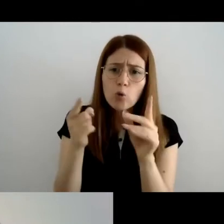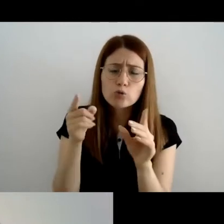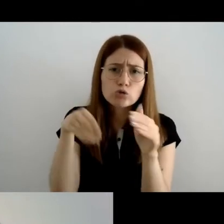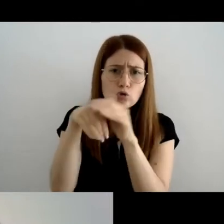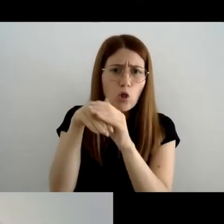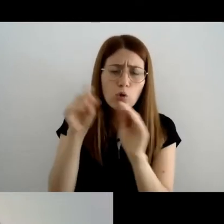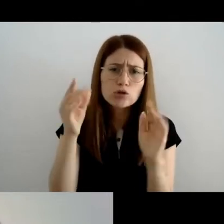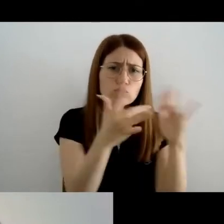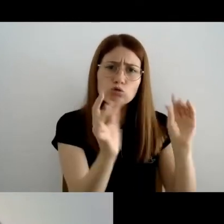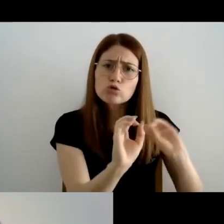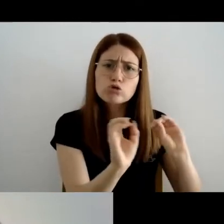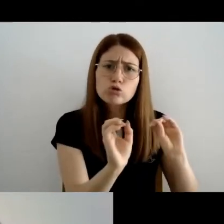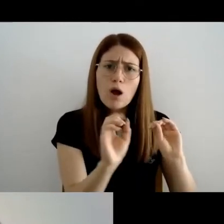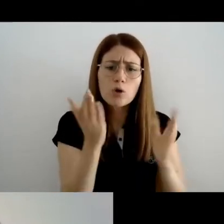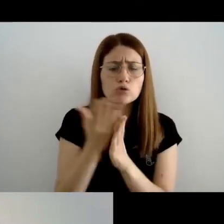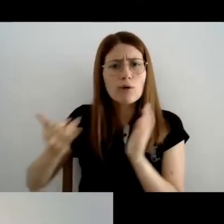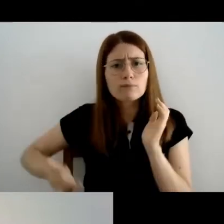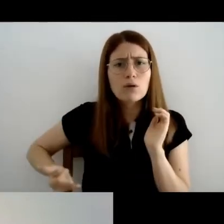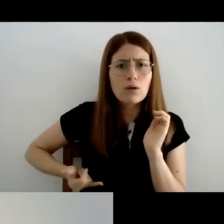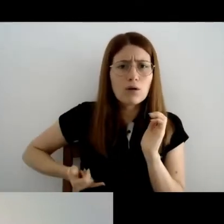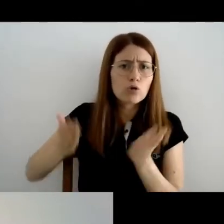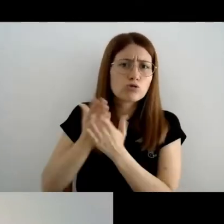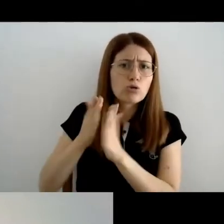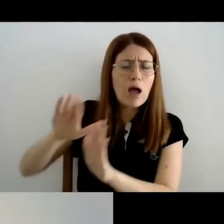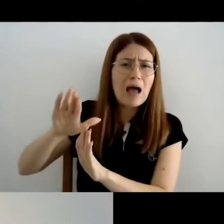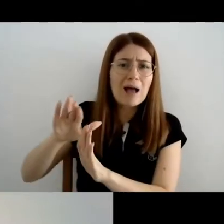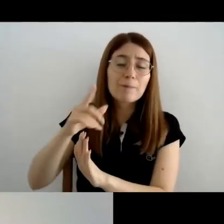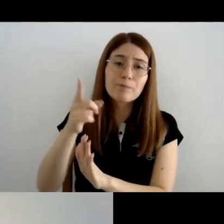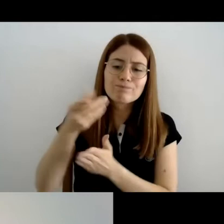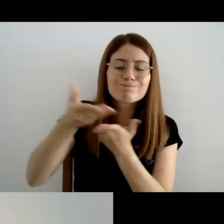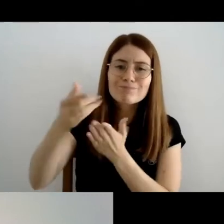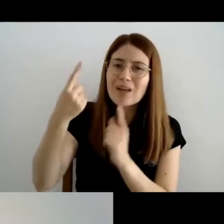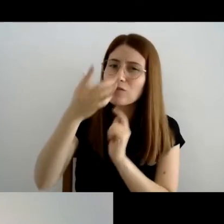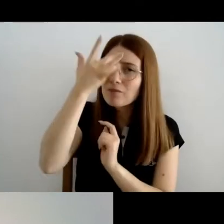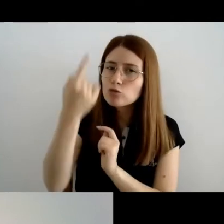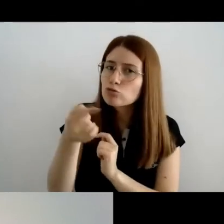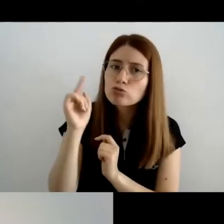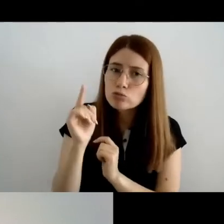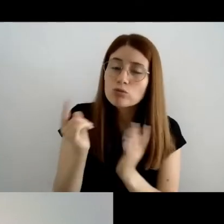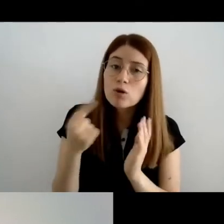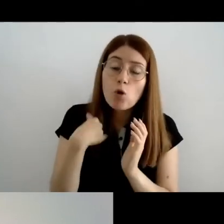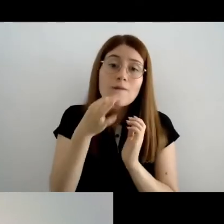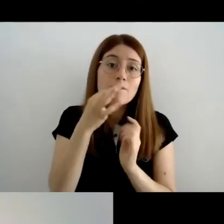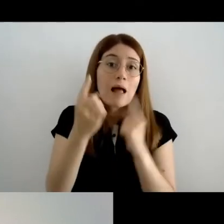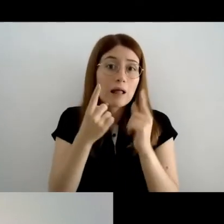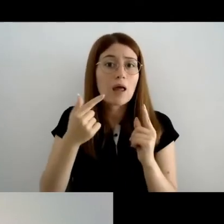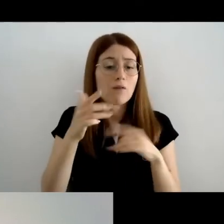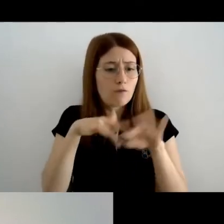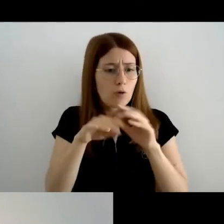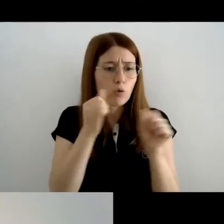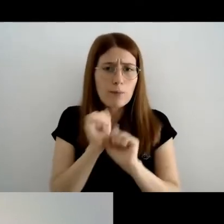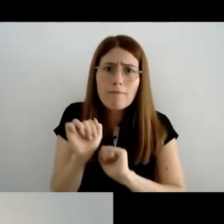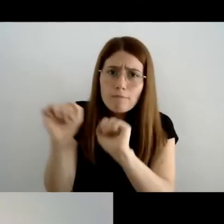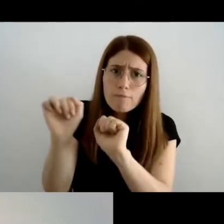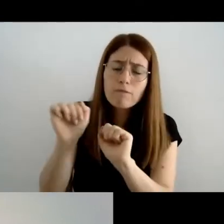seja, e muitas vezes liderar e lidar com esse tipo de jogadores que não jogam também nem sempre é fácil. Ou seja, estamos a falar de alguém que fez o seu trabalho, que dizendo